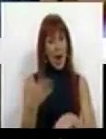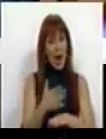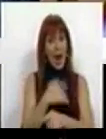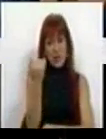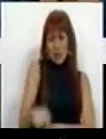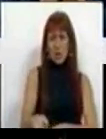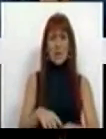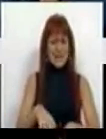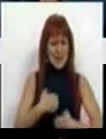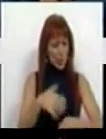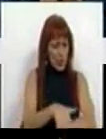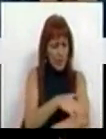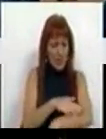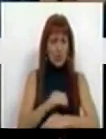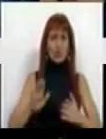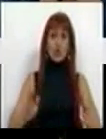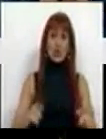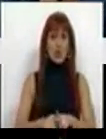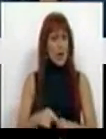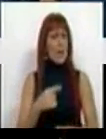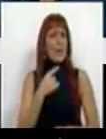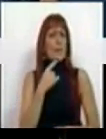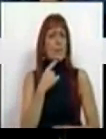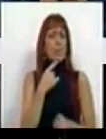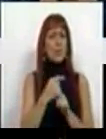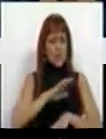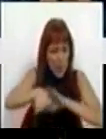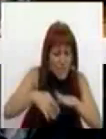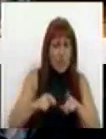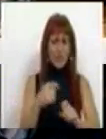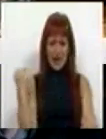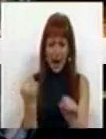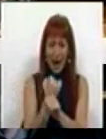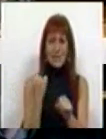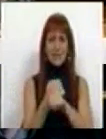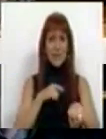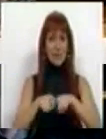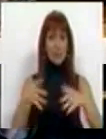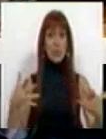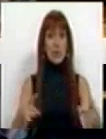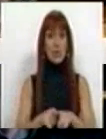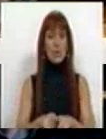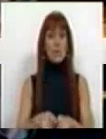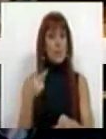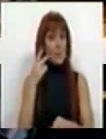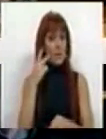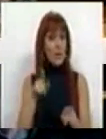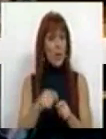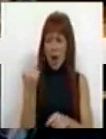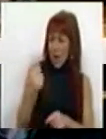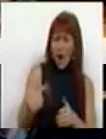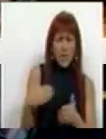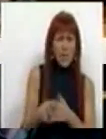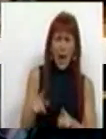sentiu no papel já bastante envolvido na atividade política viu ser-lhe